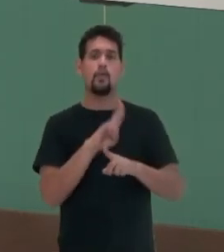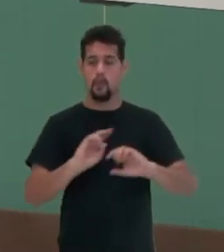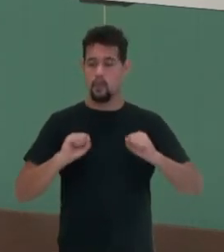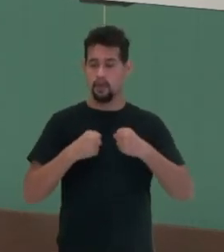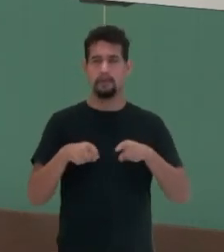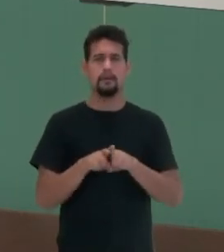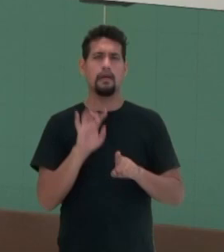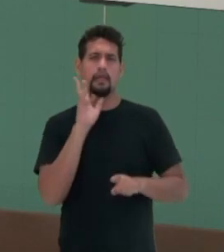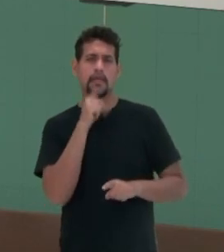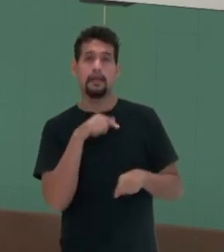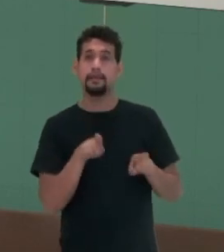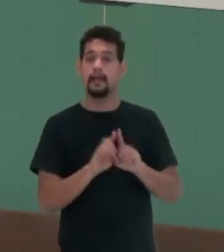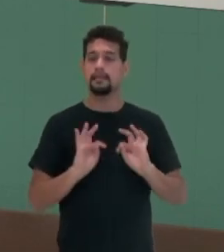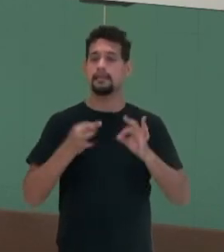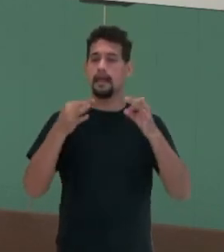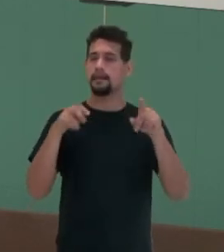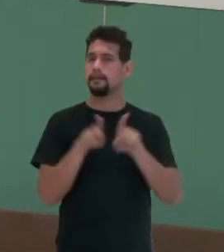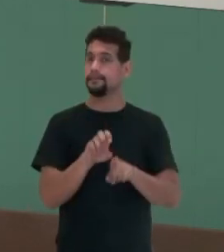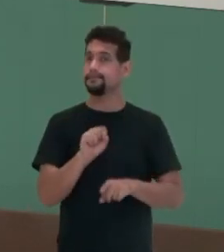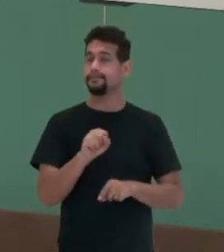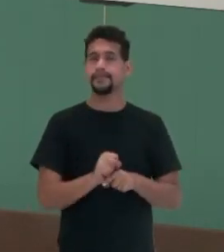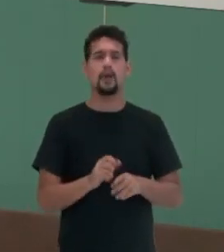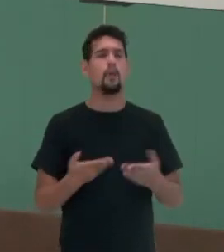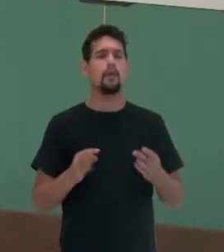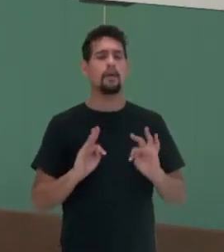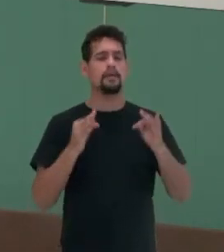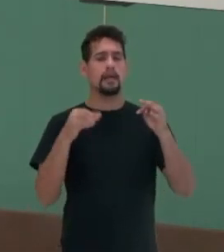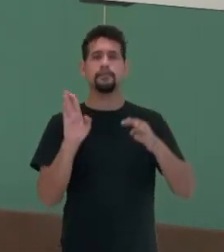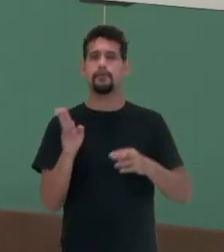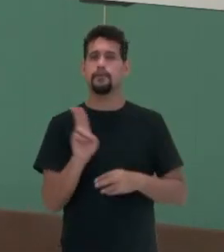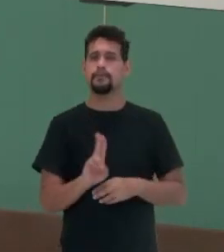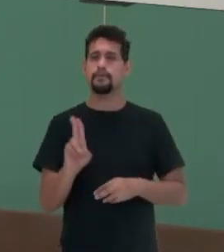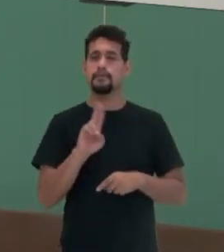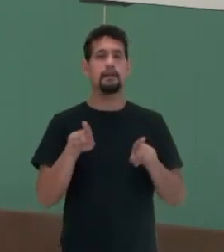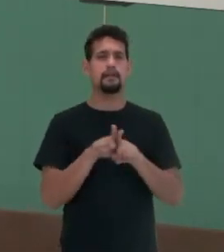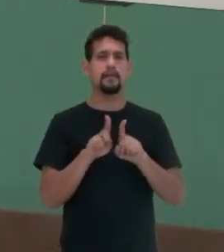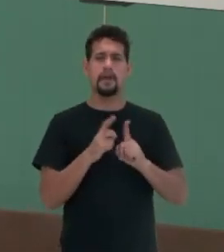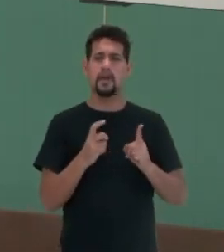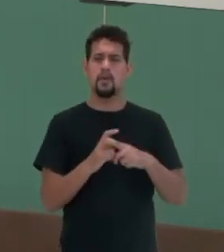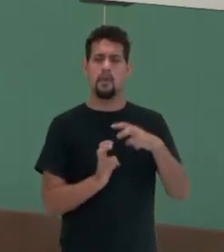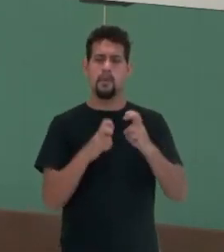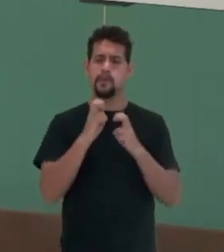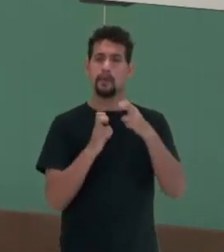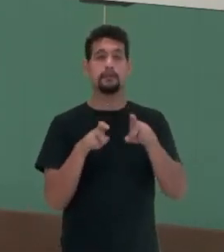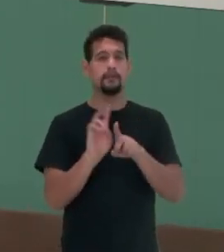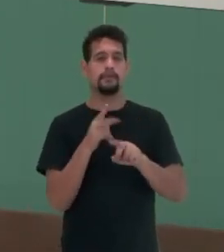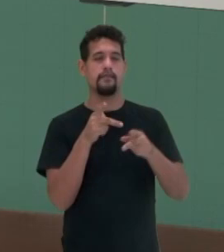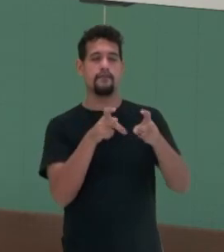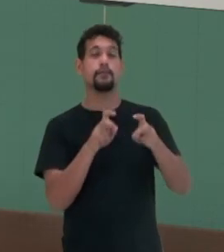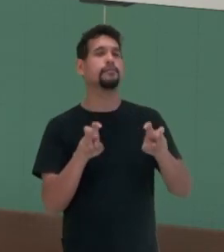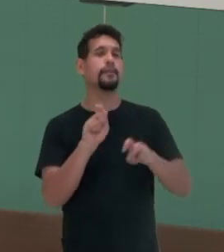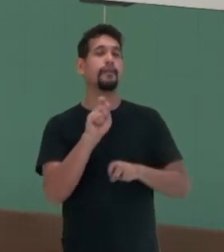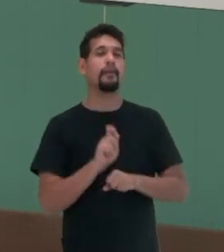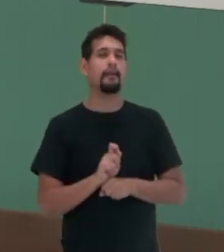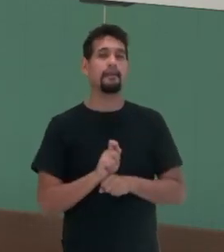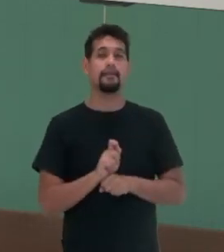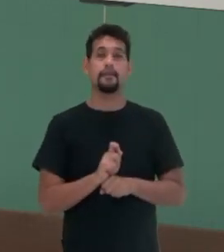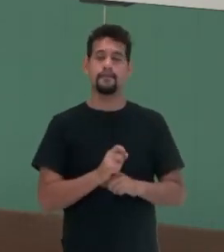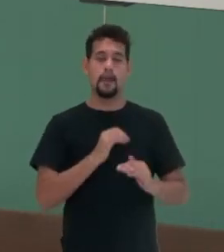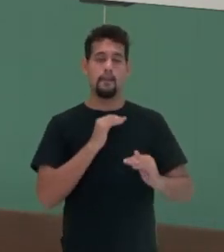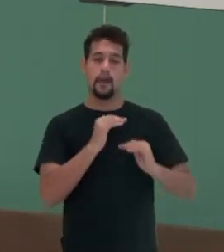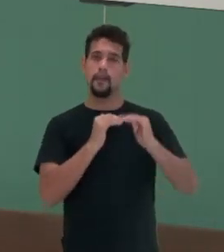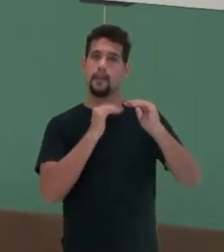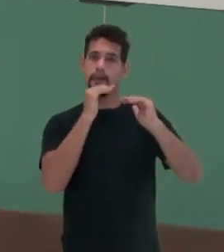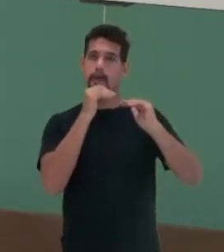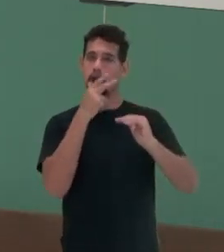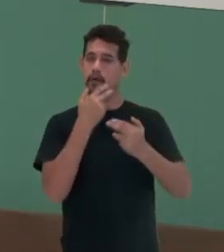a duração, a técnica, né, as técnicas que são aplicadas, os golpes, e também vimos sobre a